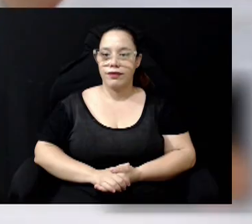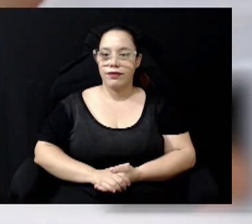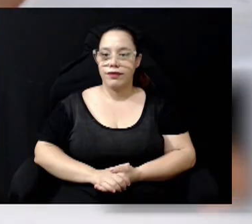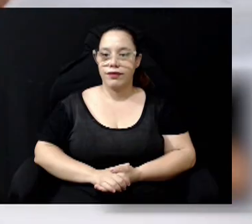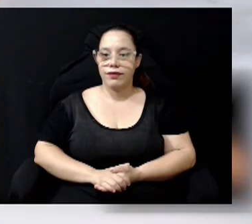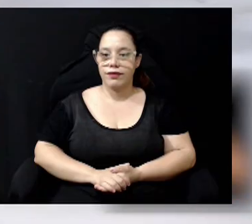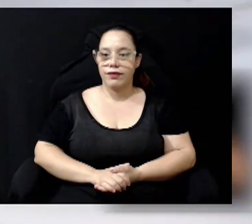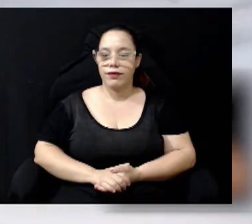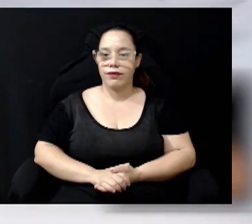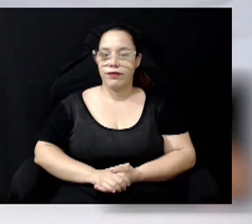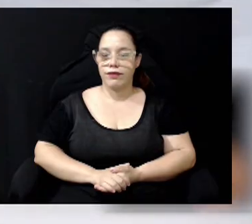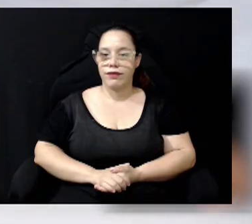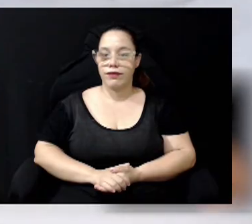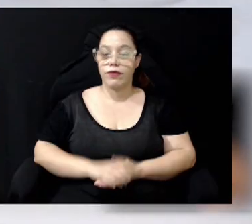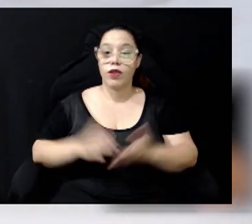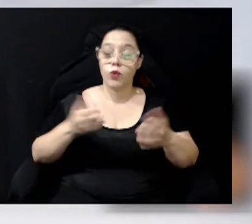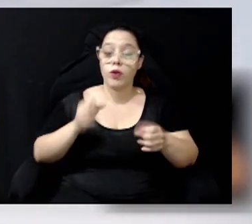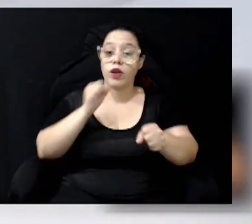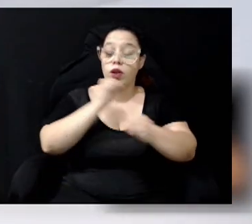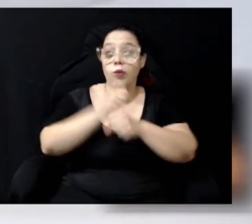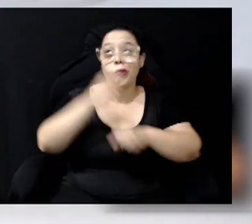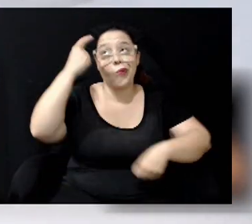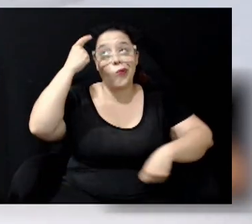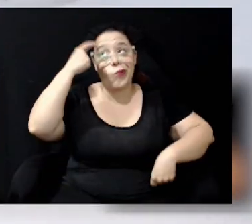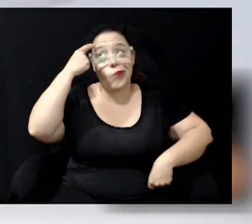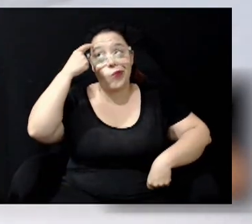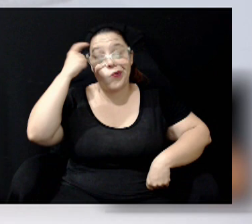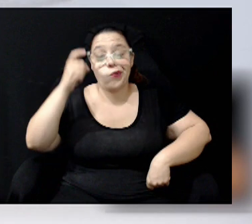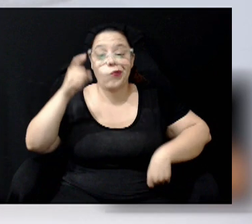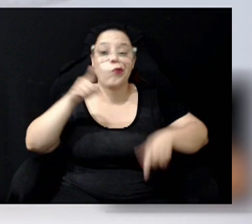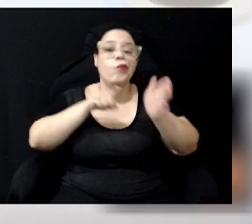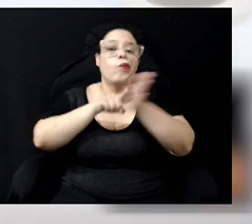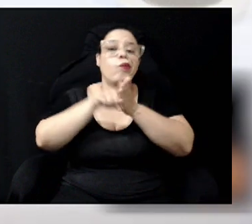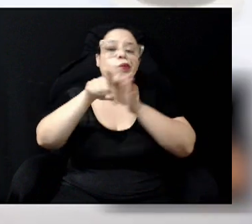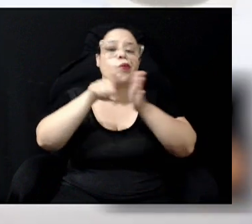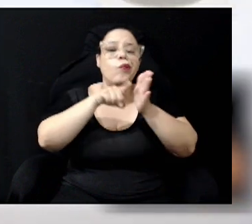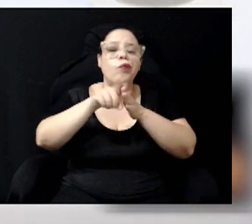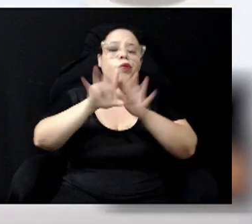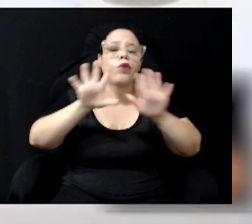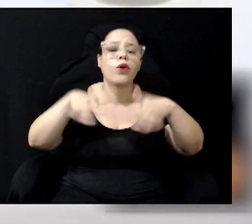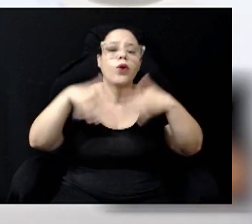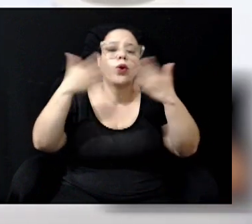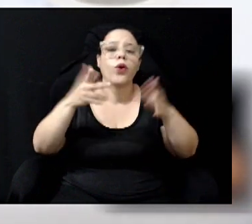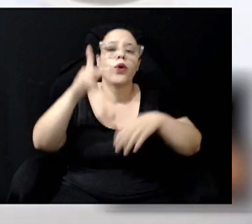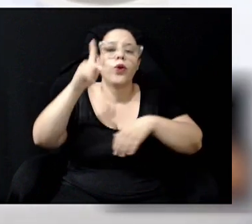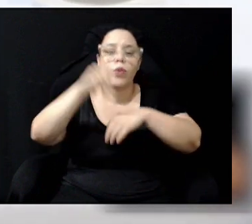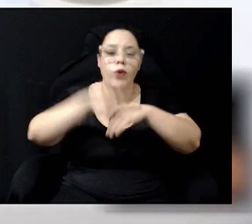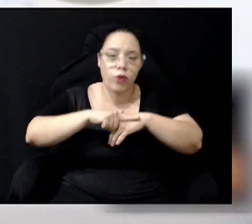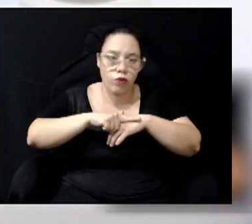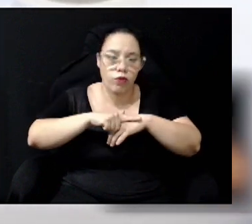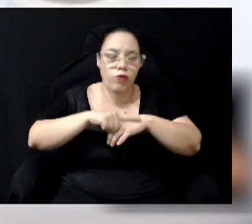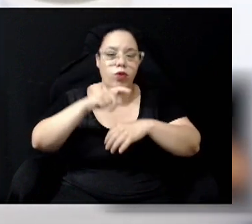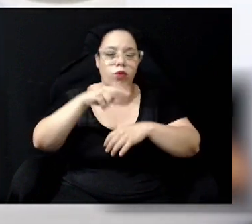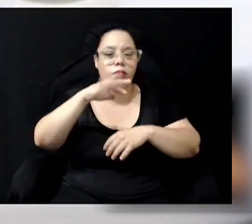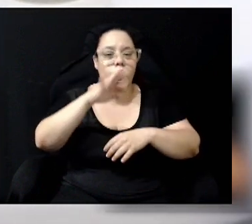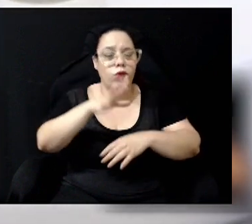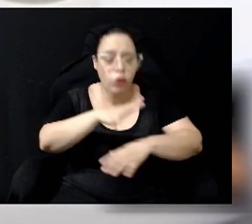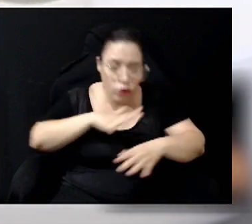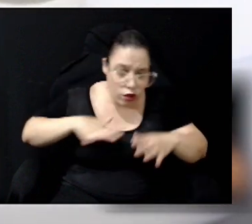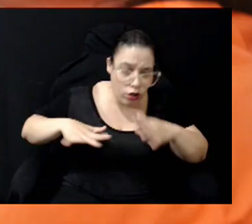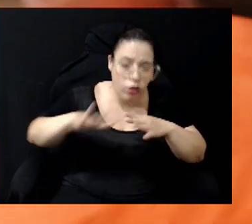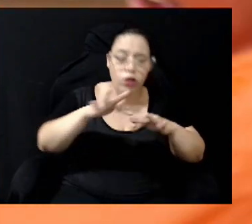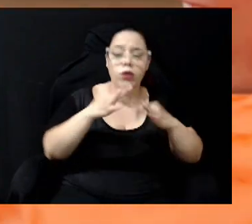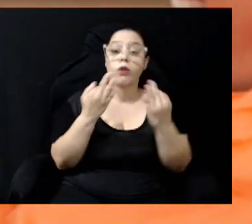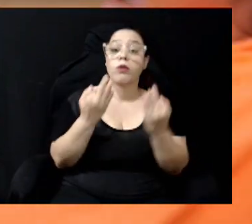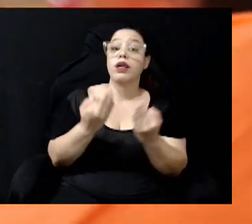E já parou para pensar na seguinte pergunta? Qual o papel do seu pet no seu sistema familiar? Hoje